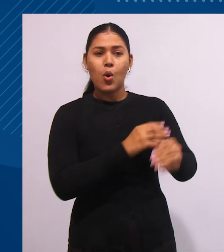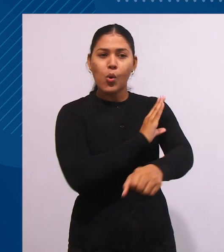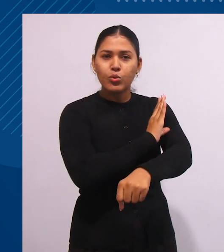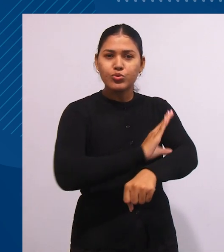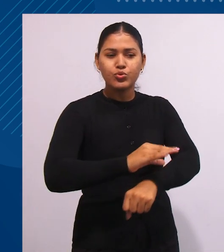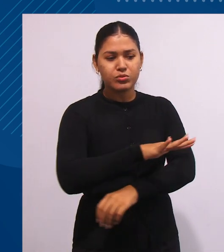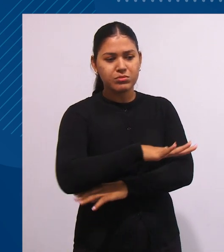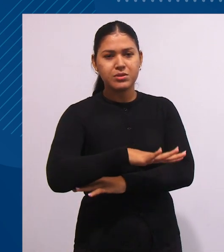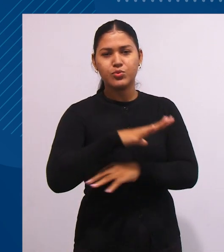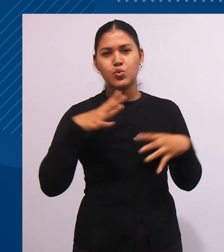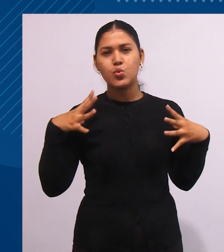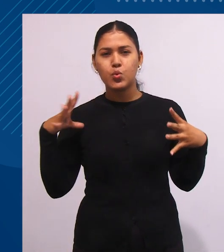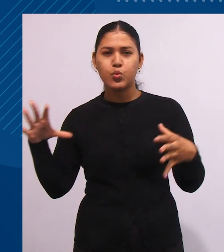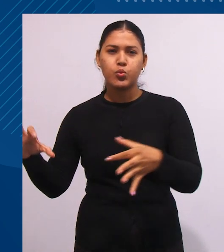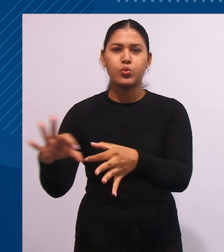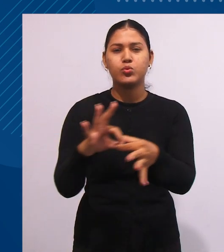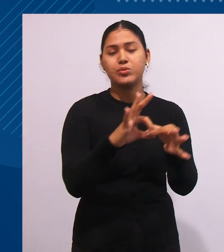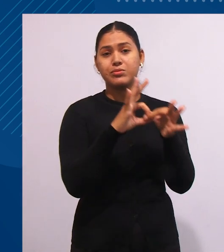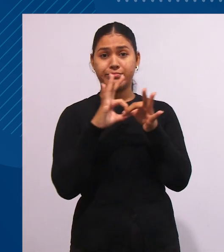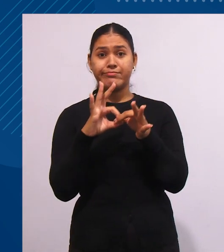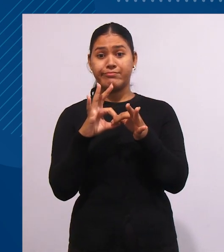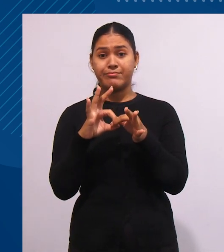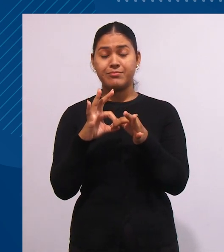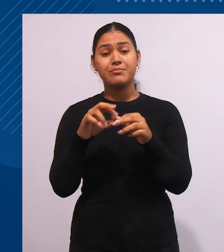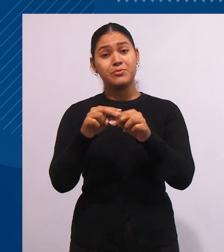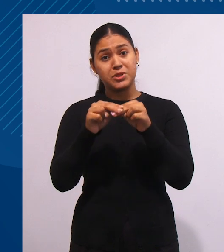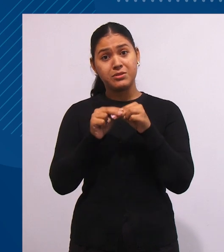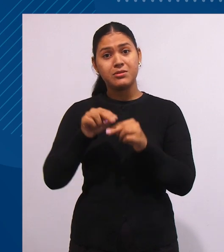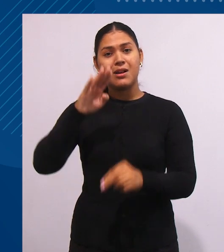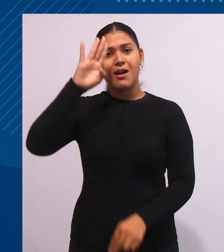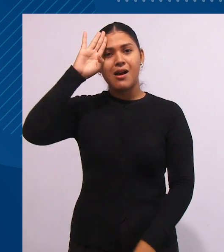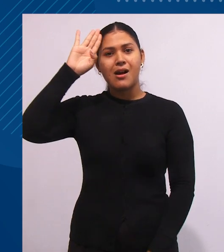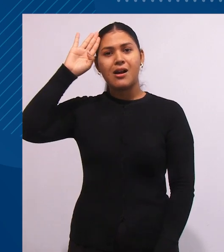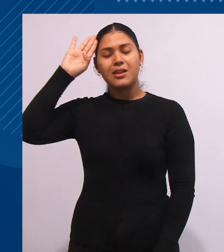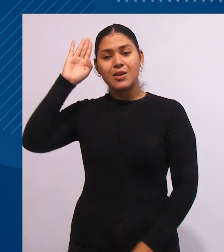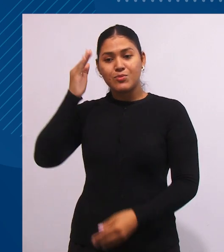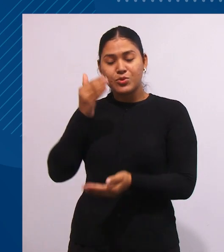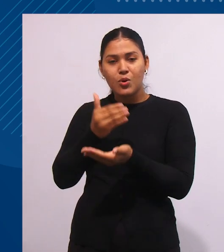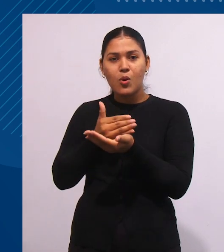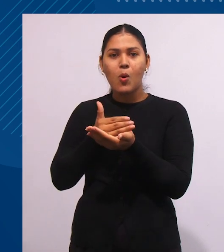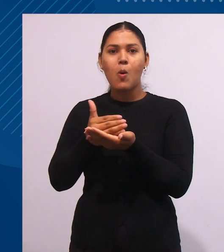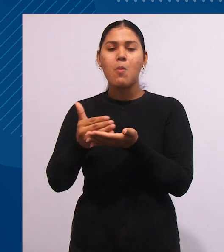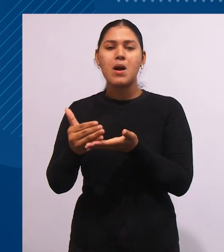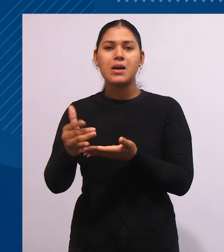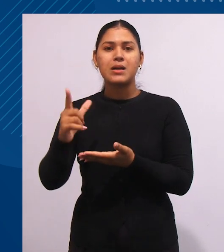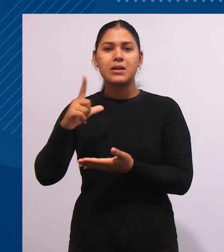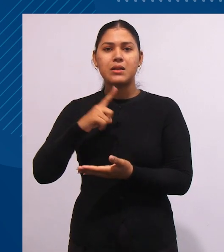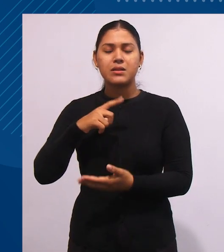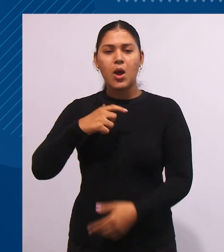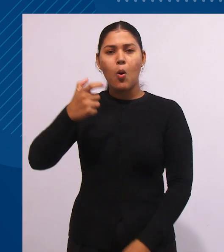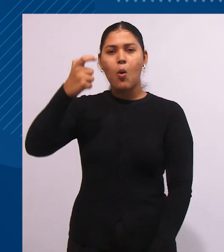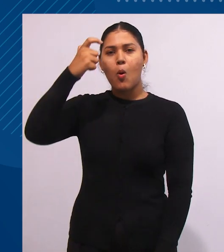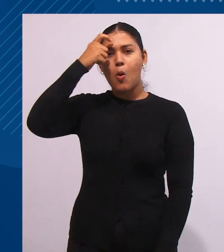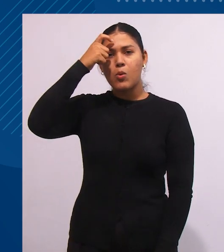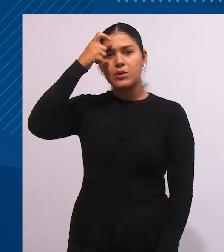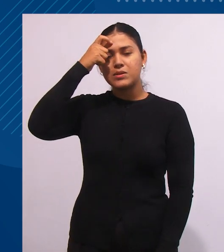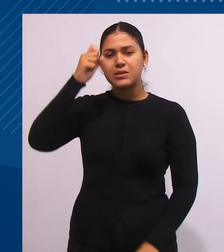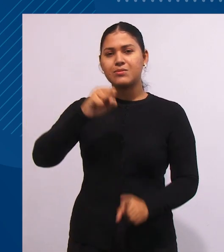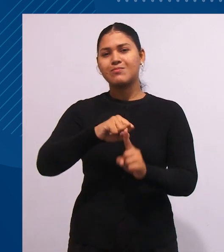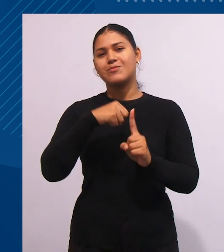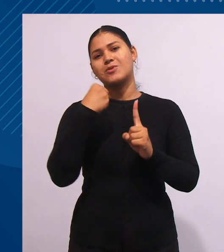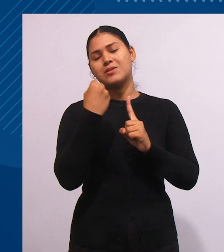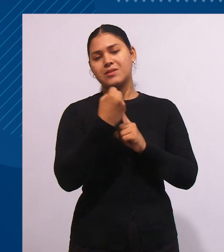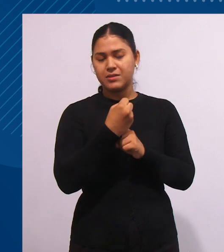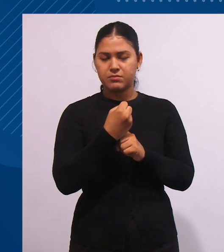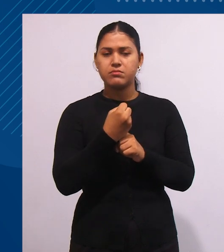você também prepara esse acadêmico para que ele exerça uma cidadania global, né? E cada vez